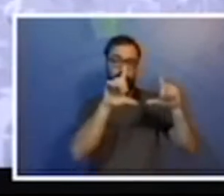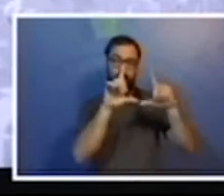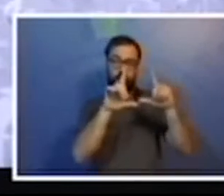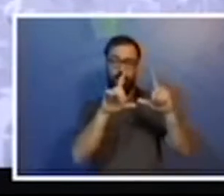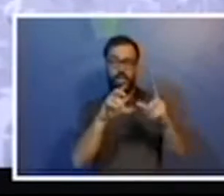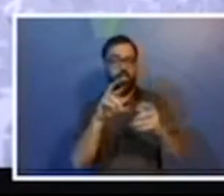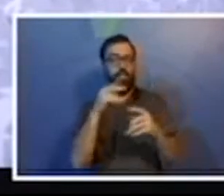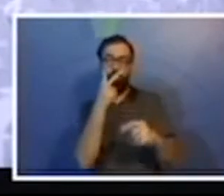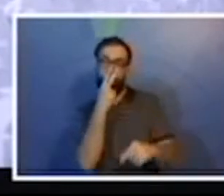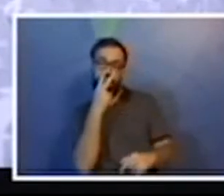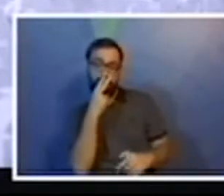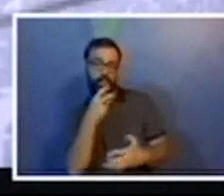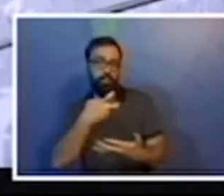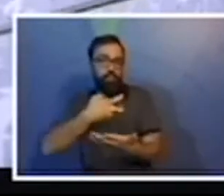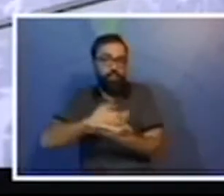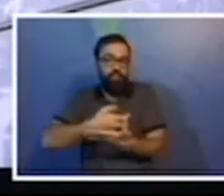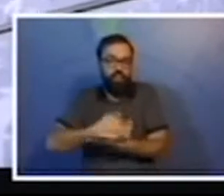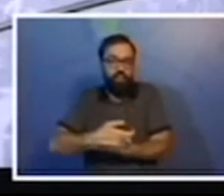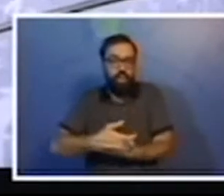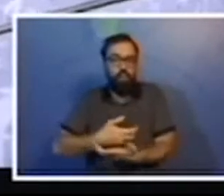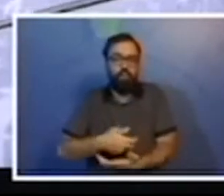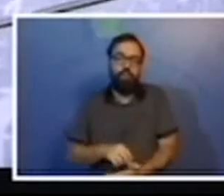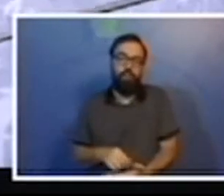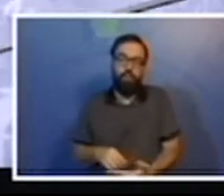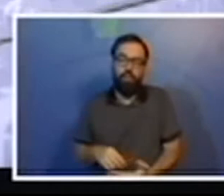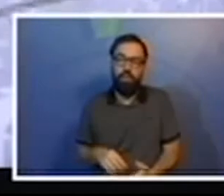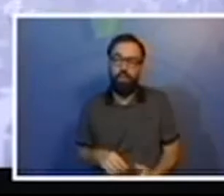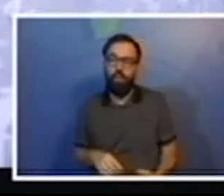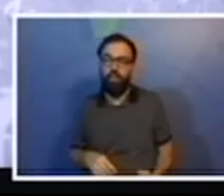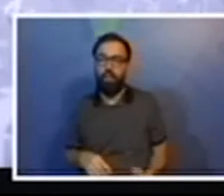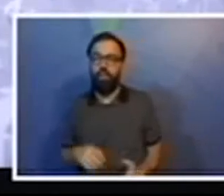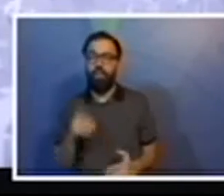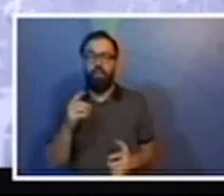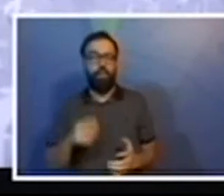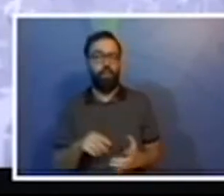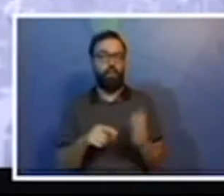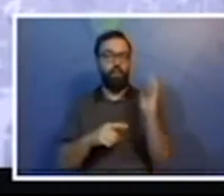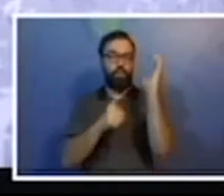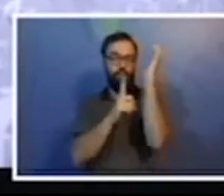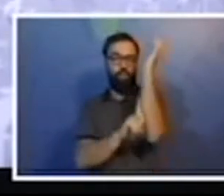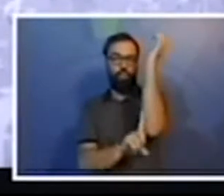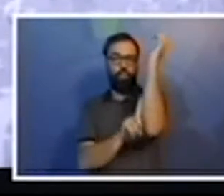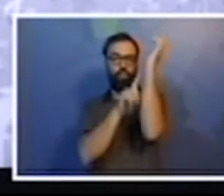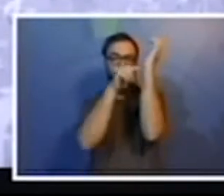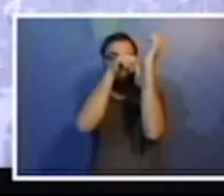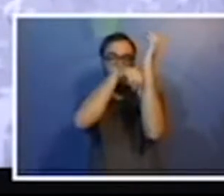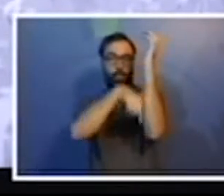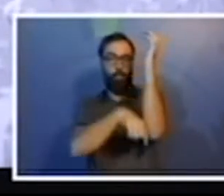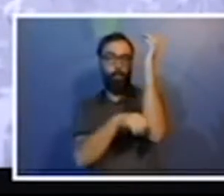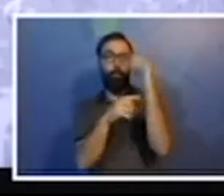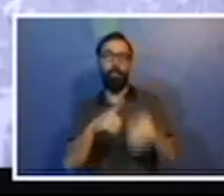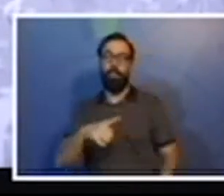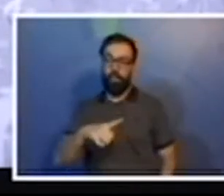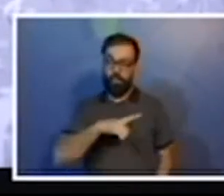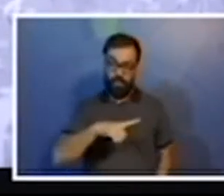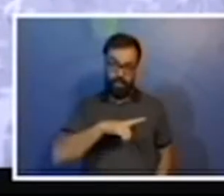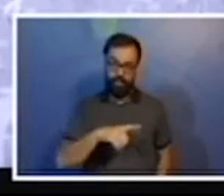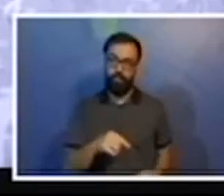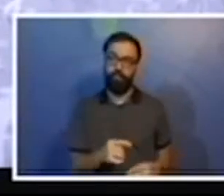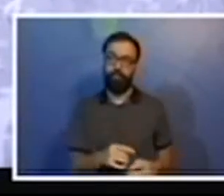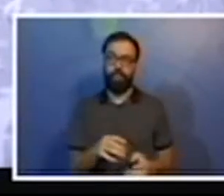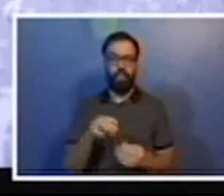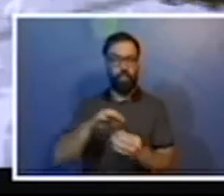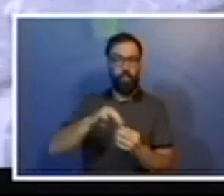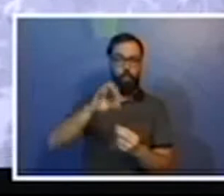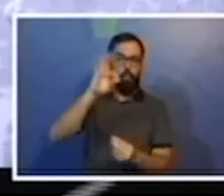folha verdadeira então esse grupo já apresenta essas estruturas são plantas maiores que as briófitas em média Oi